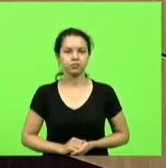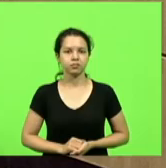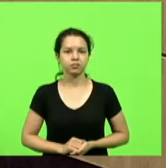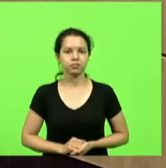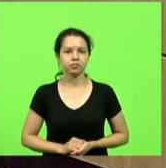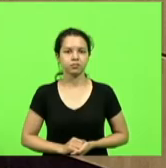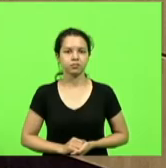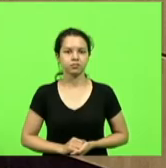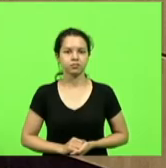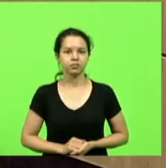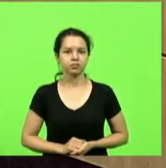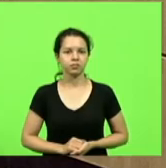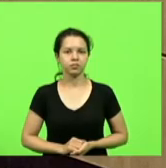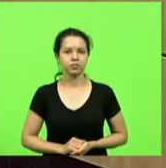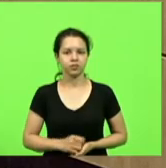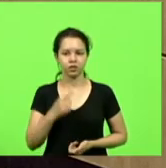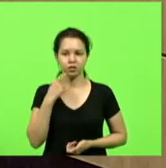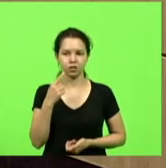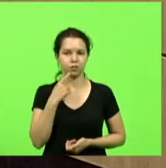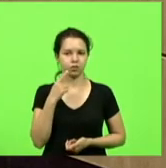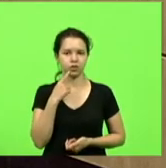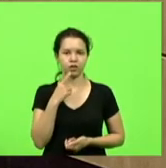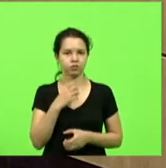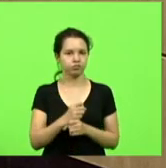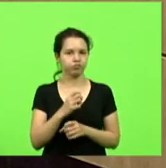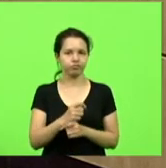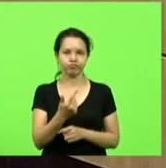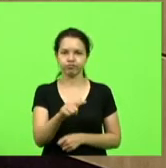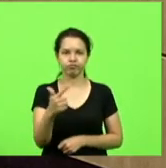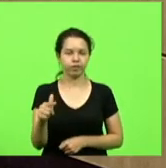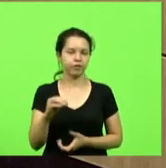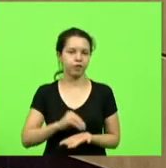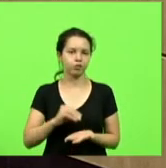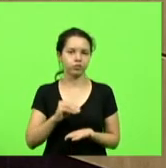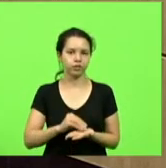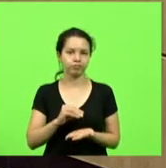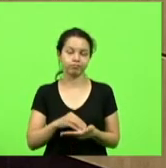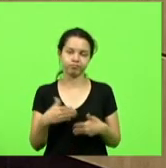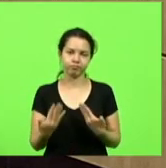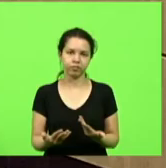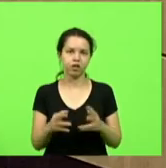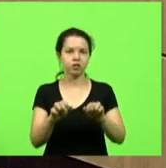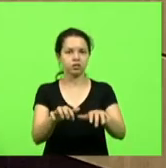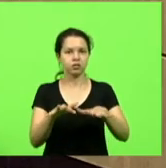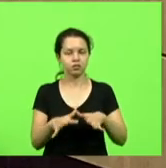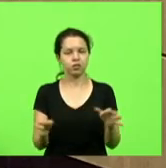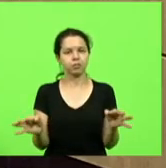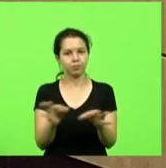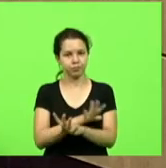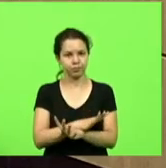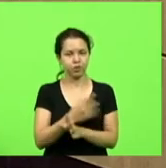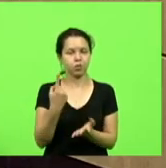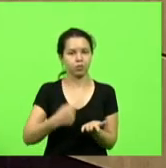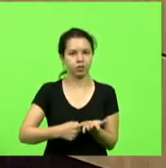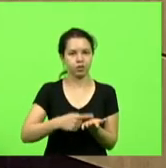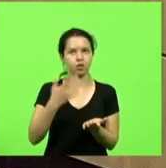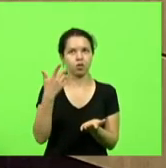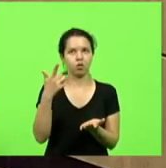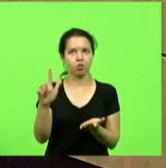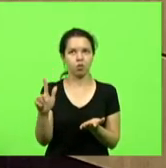Não havendo mais quórum para deliberarmos as matérias, esta presidência encerra a presente sessão e convoca outra sessão